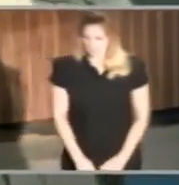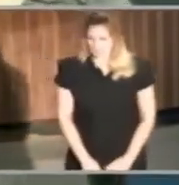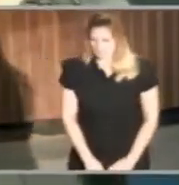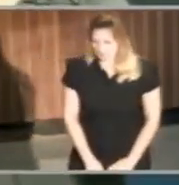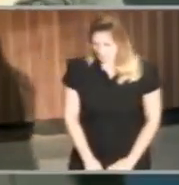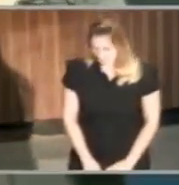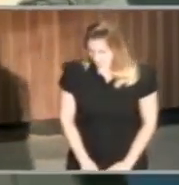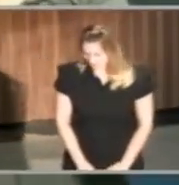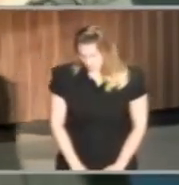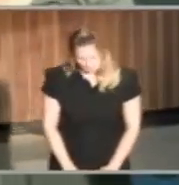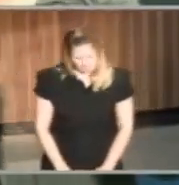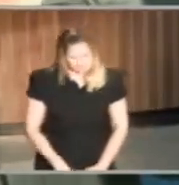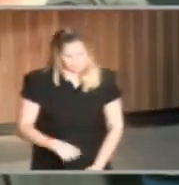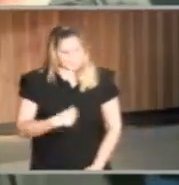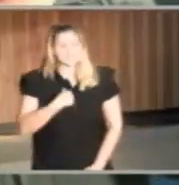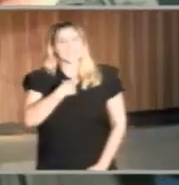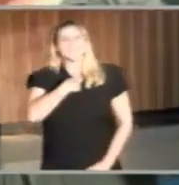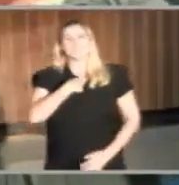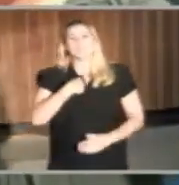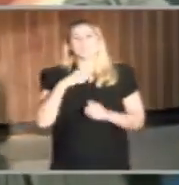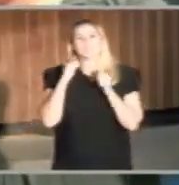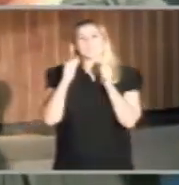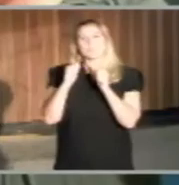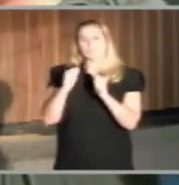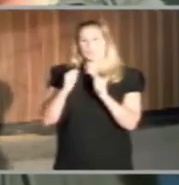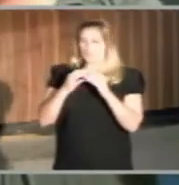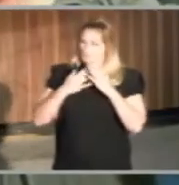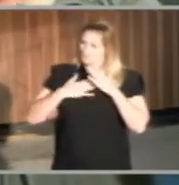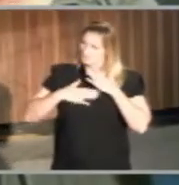Eu posso descansar